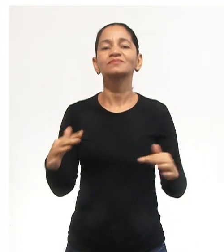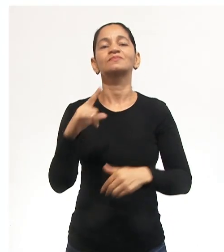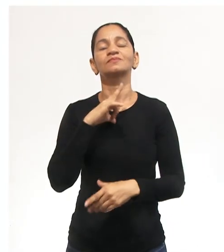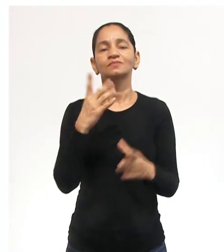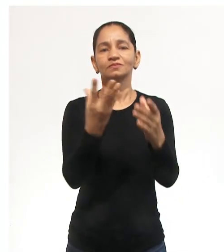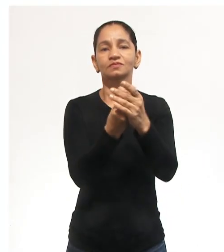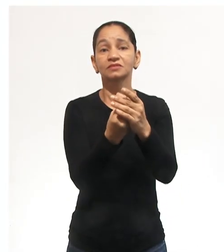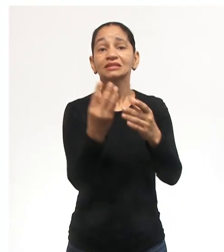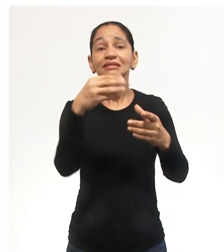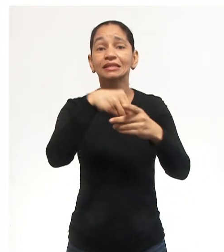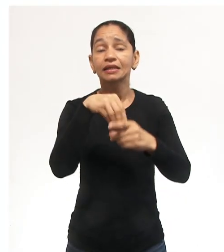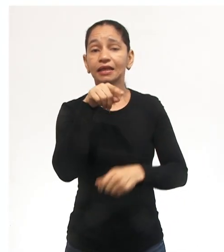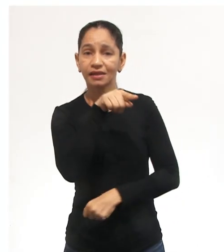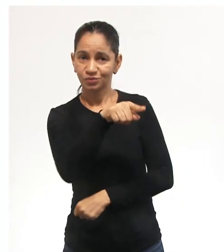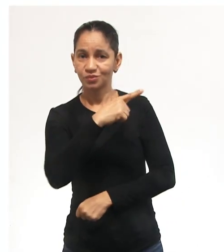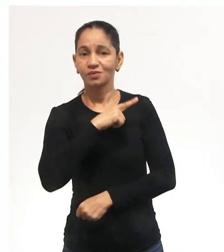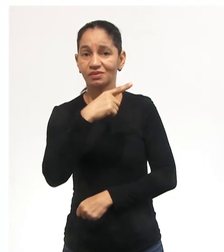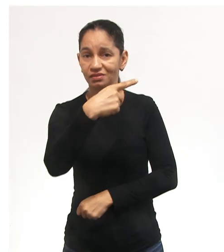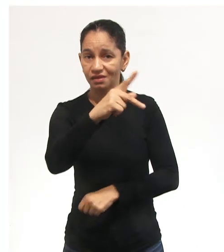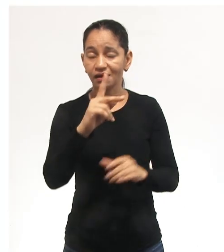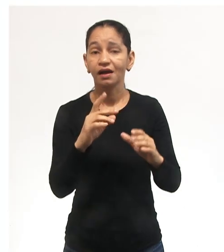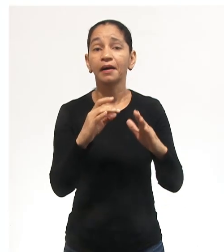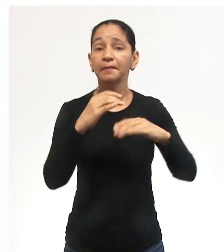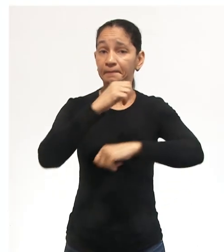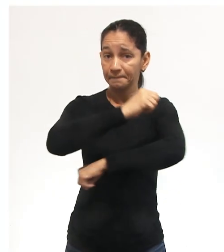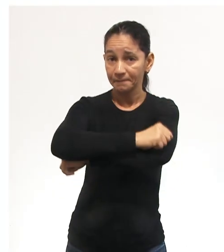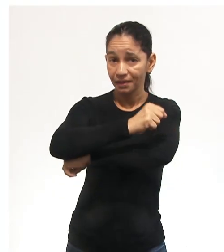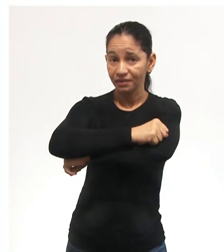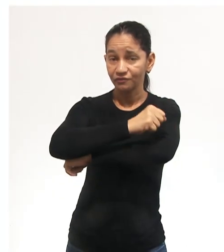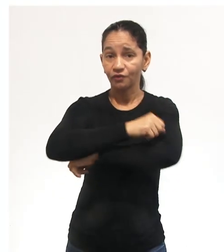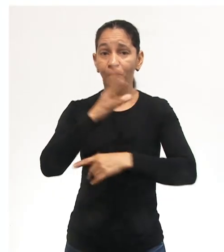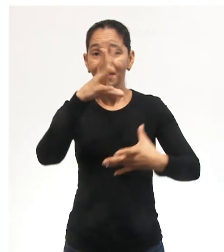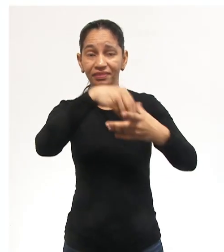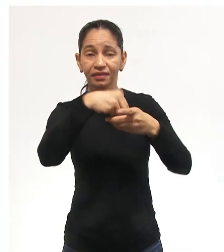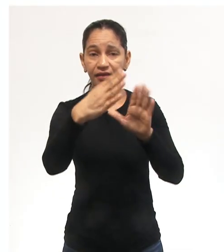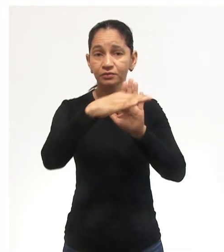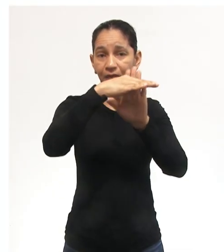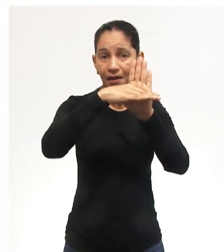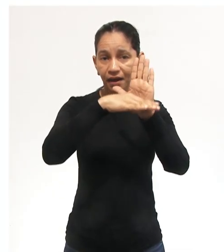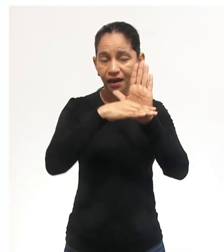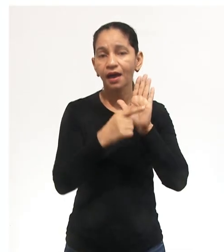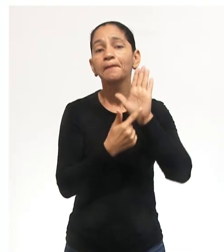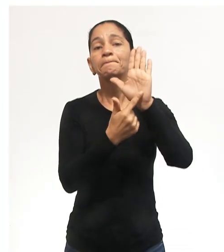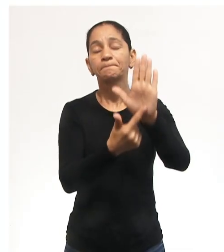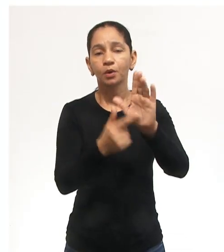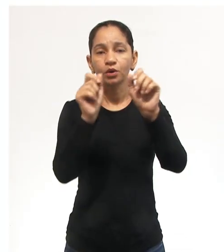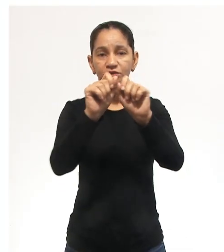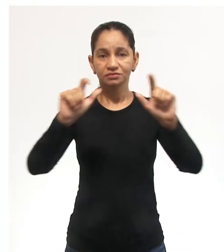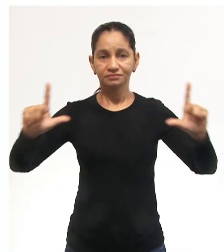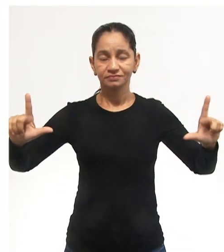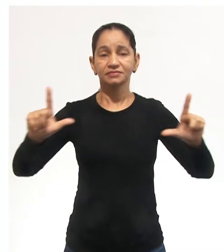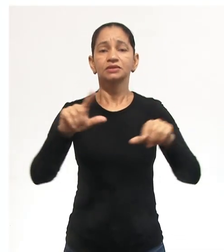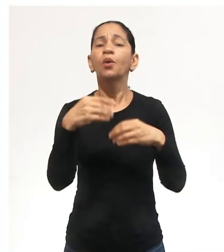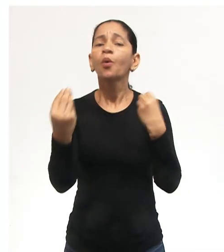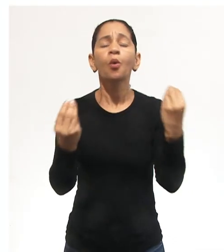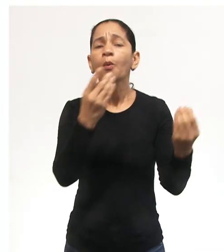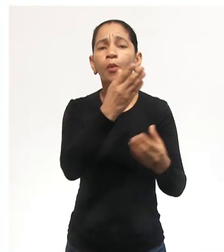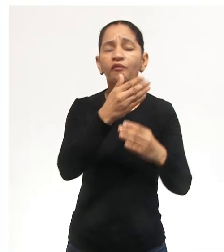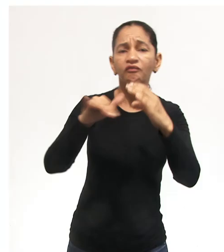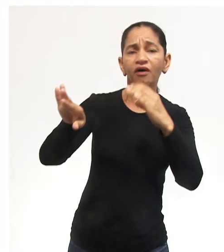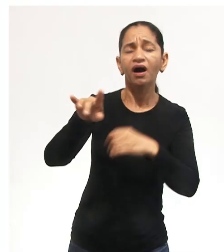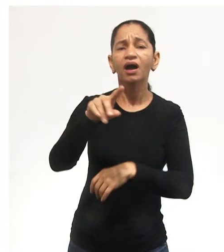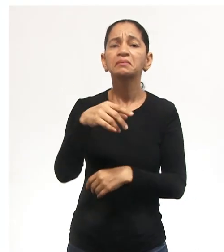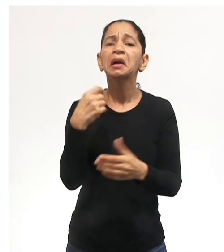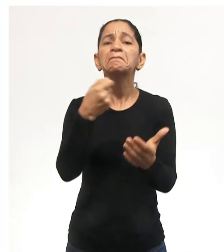elementos essenciais, que é a plataforma para vender, onde que eu vou vender, como que eu vou receber, como que aqui o cliente